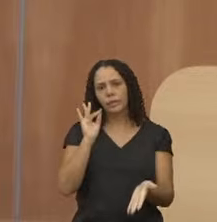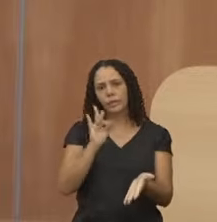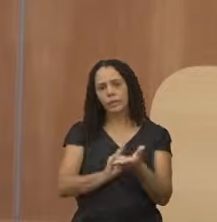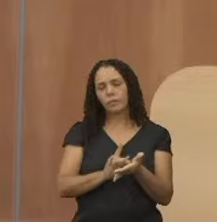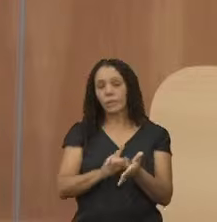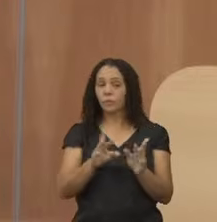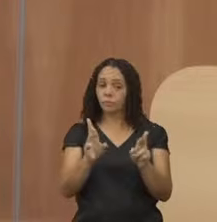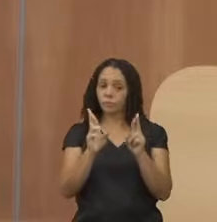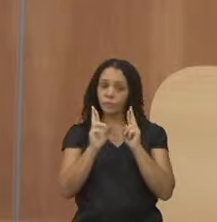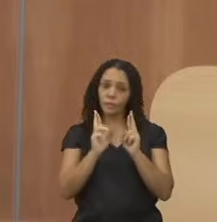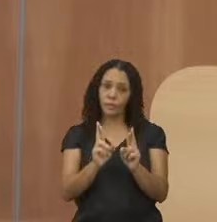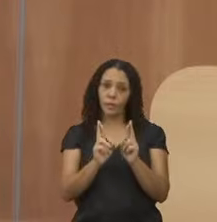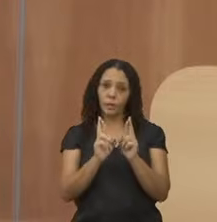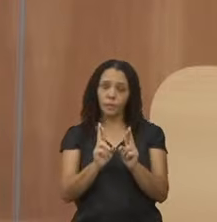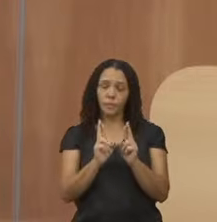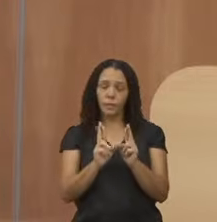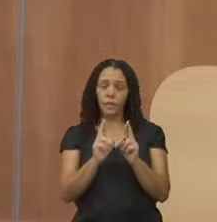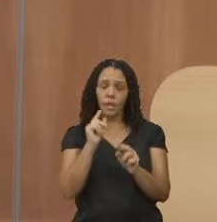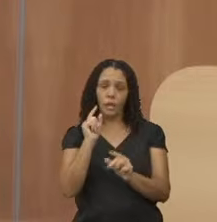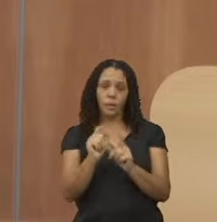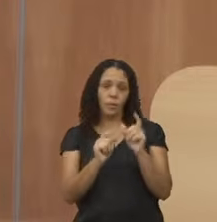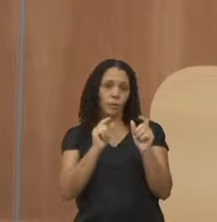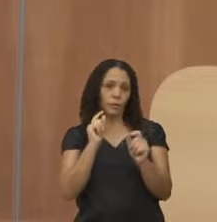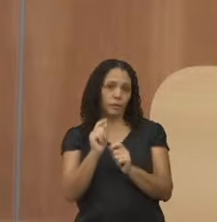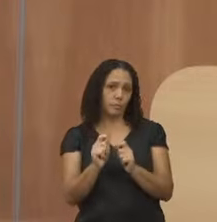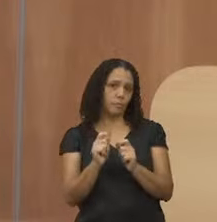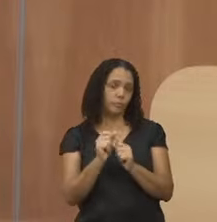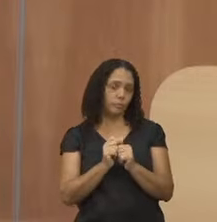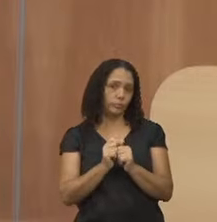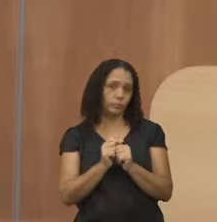gente espera aí atrair, né,